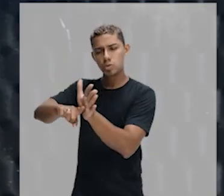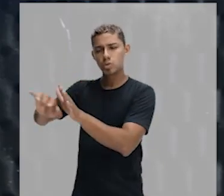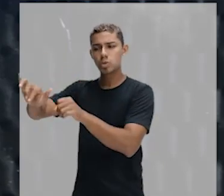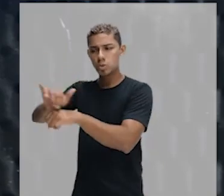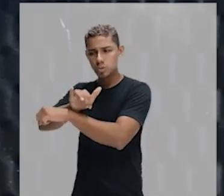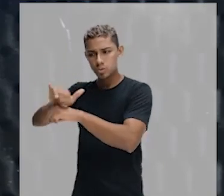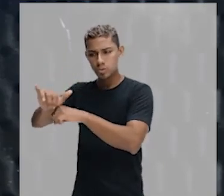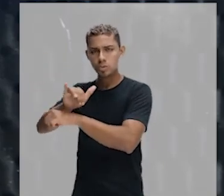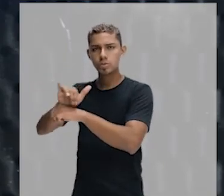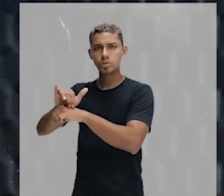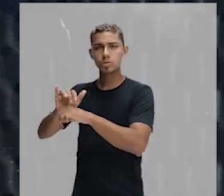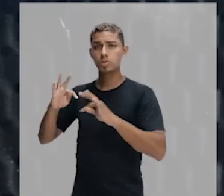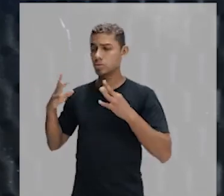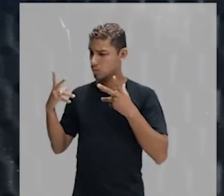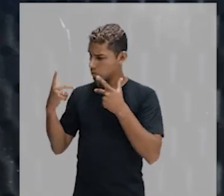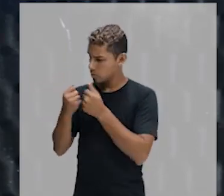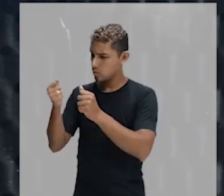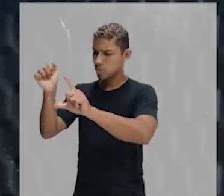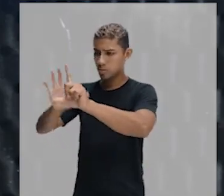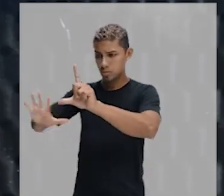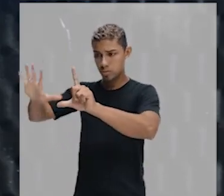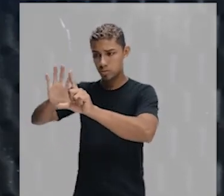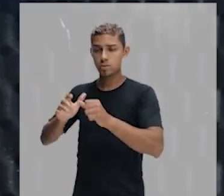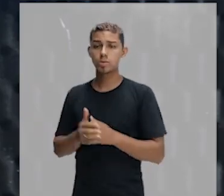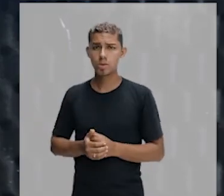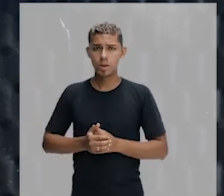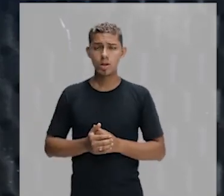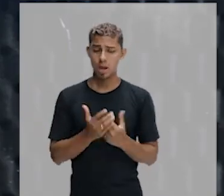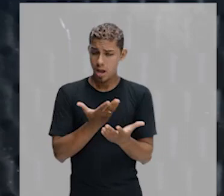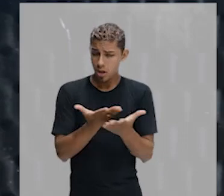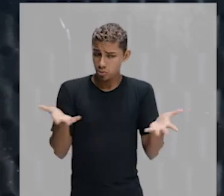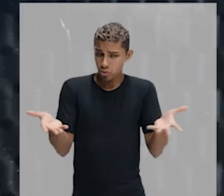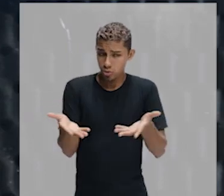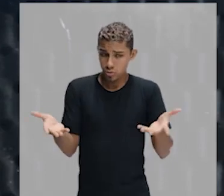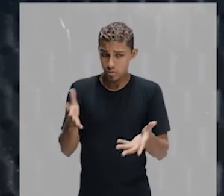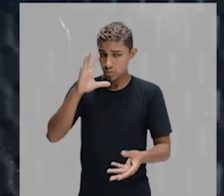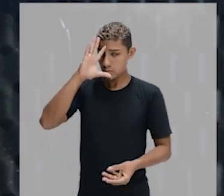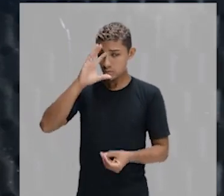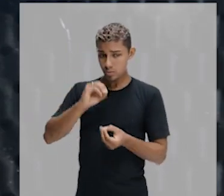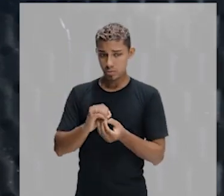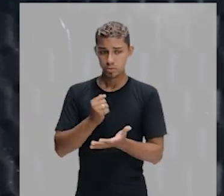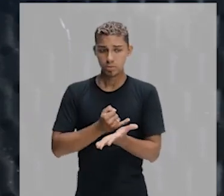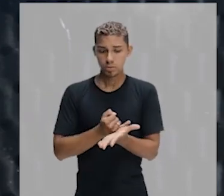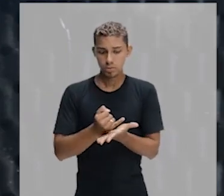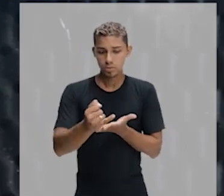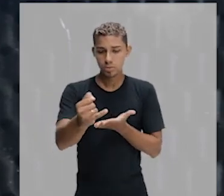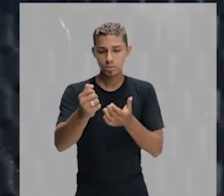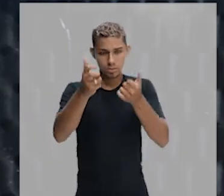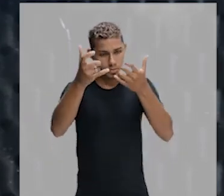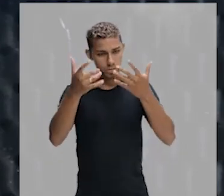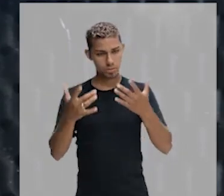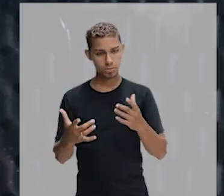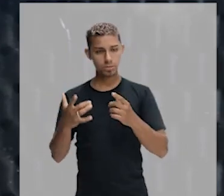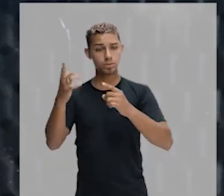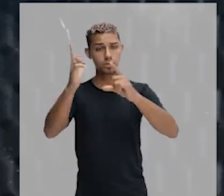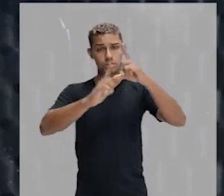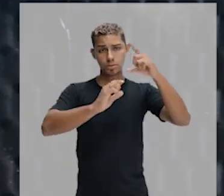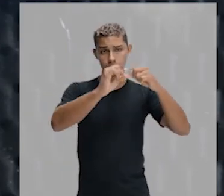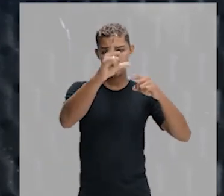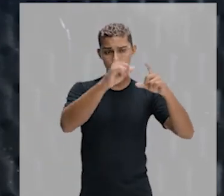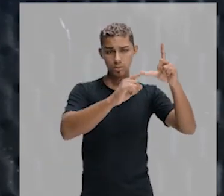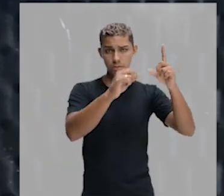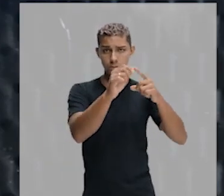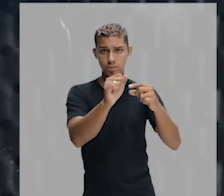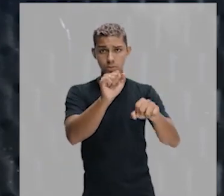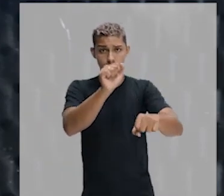apoio lá, ok? Então, na aula de hoje, nós vamos fazer uma breve introdução, não é? Vamos falar sobre estrelas fixas e também sobre